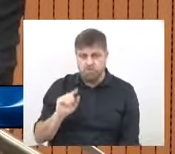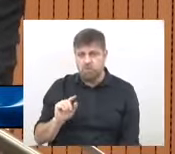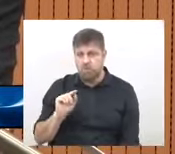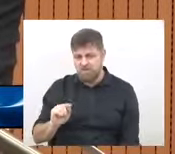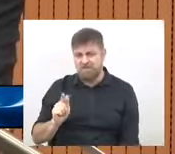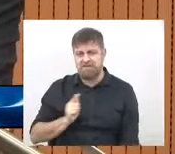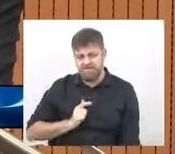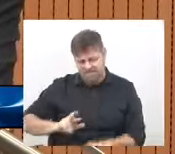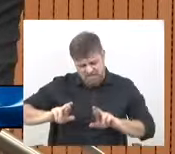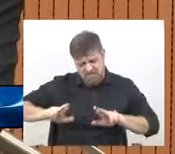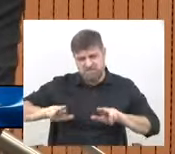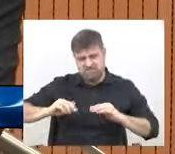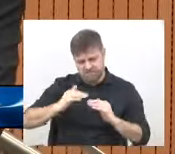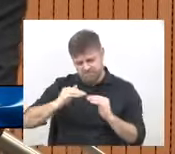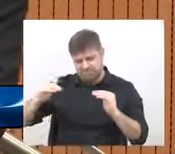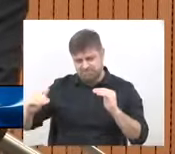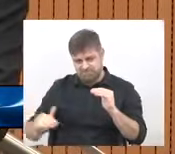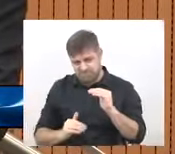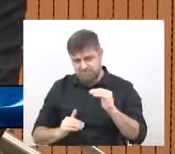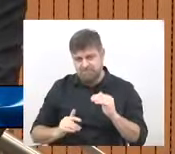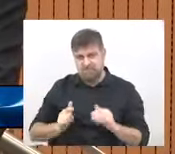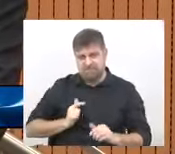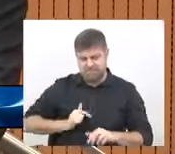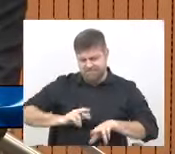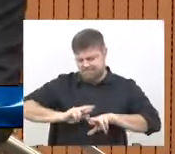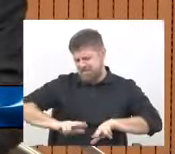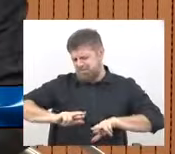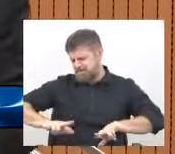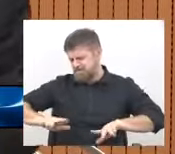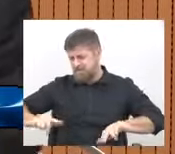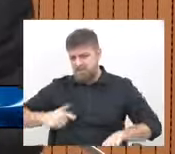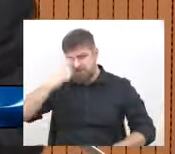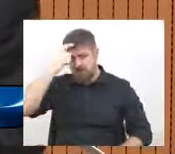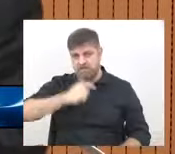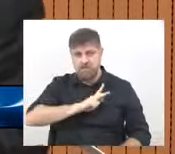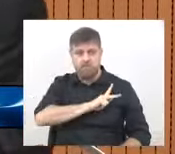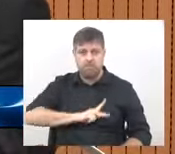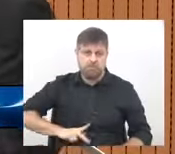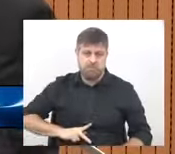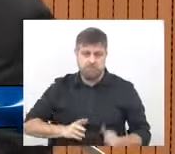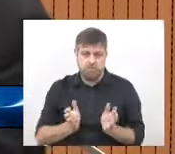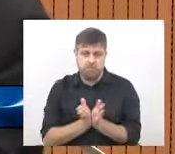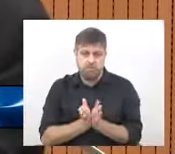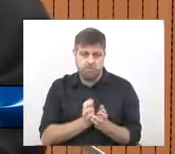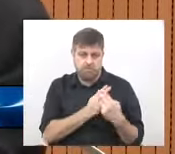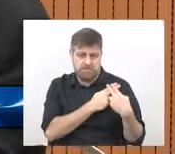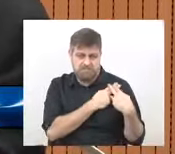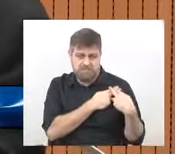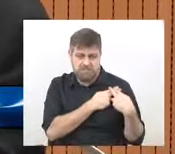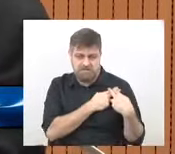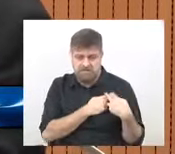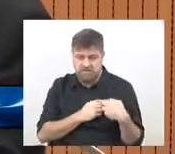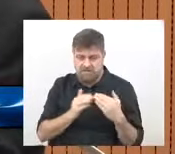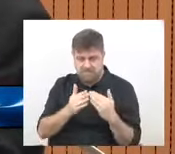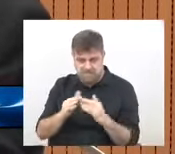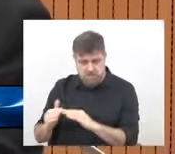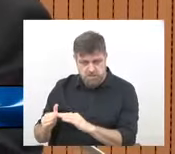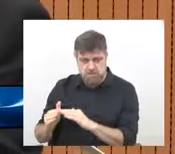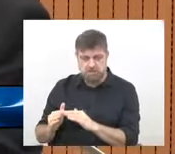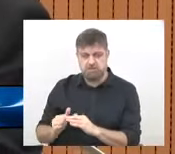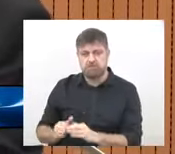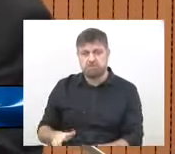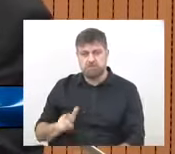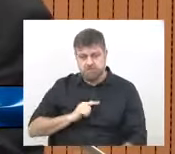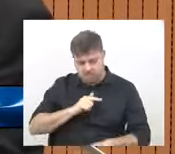grande diferença social nos mais diversos aspectos. Eu sou o presidente da Comissão de Regularização Fundiária desta casa,